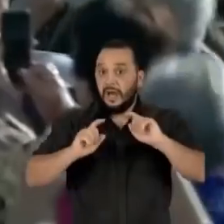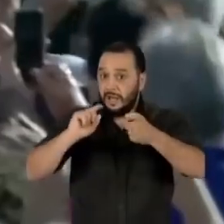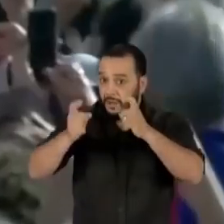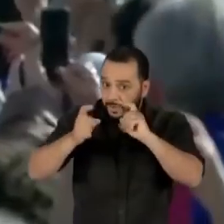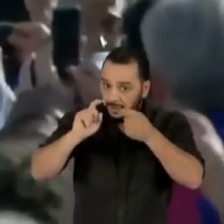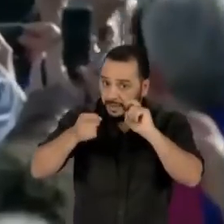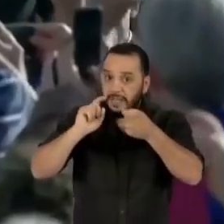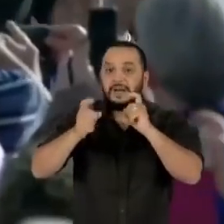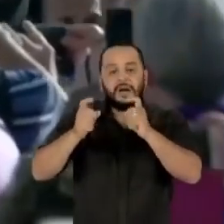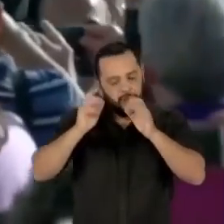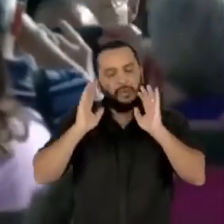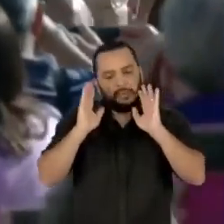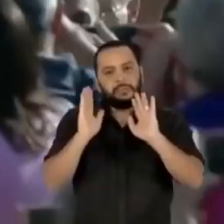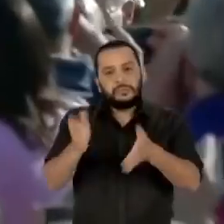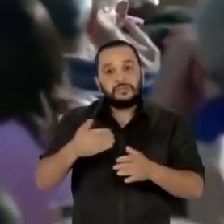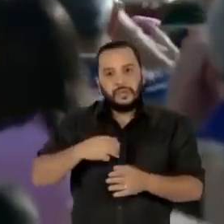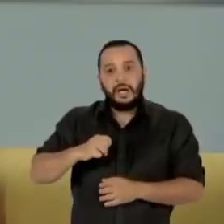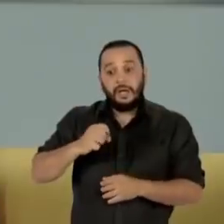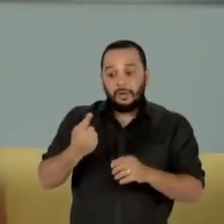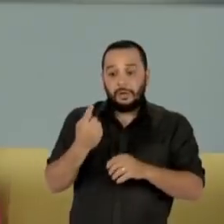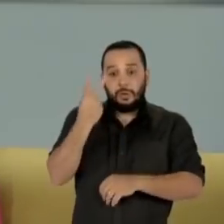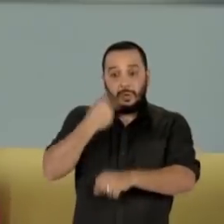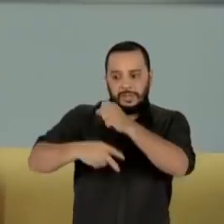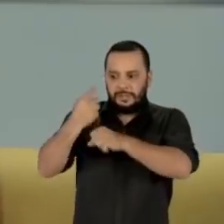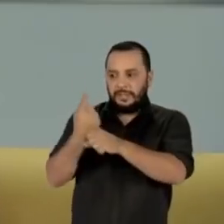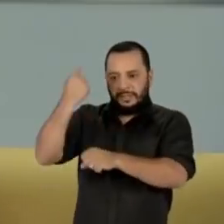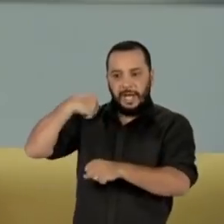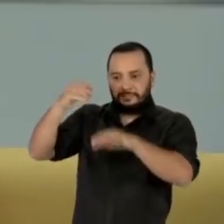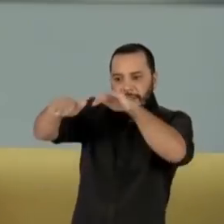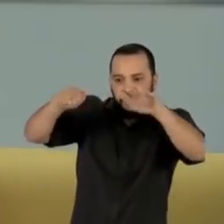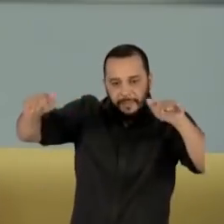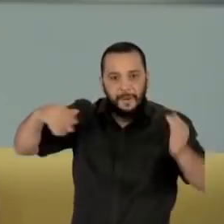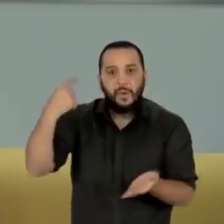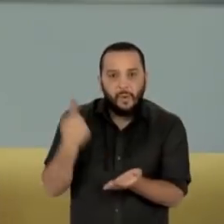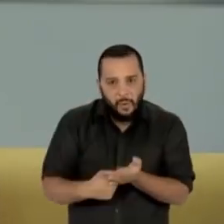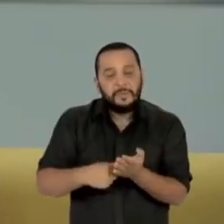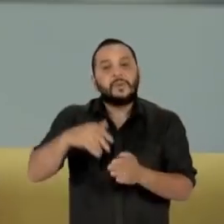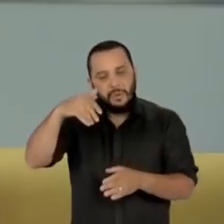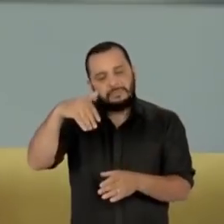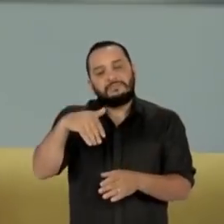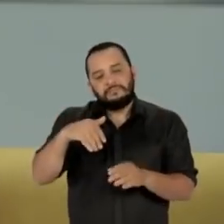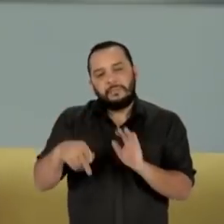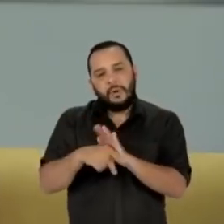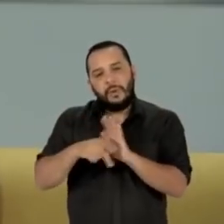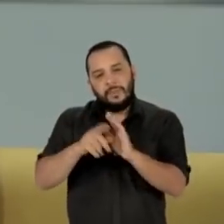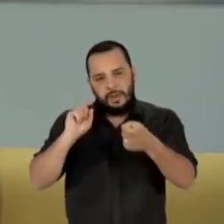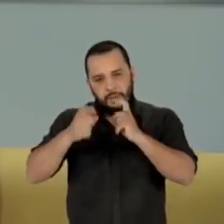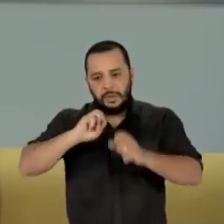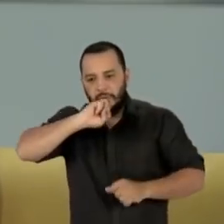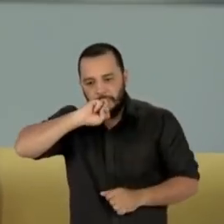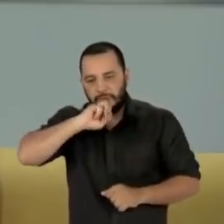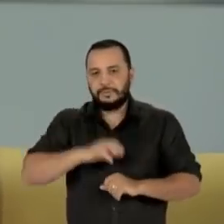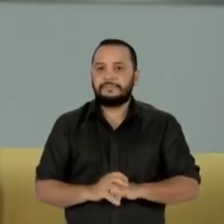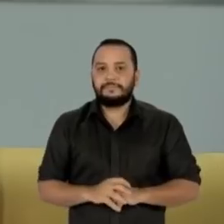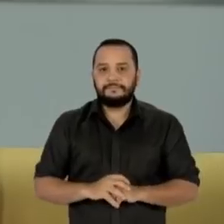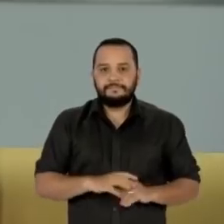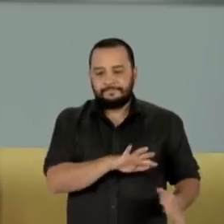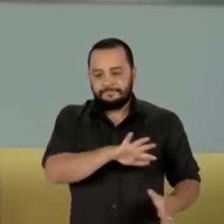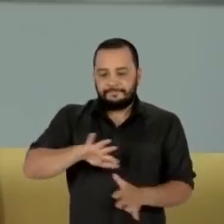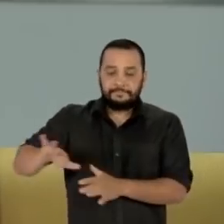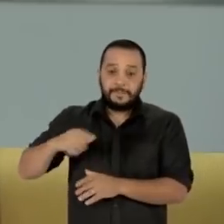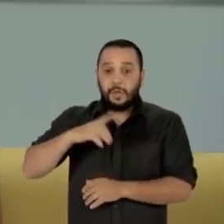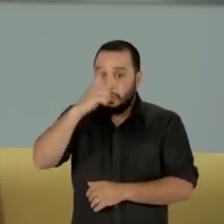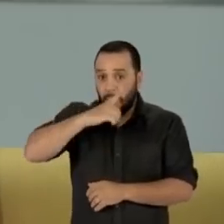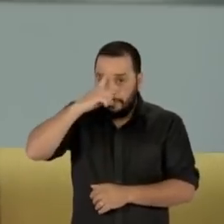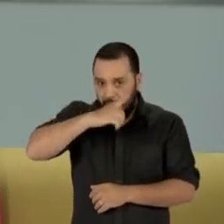é uma preocupação antiga do papa francisco e neste domingo tem eleição em todo o país para o conselho tutelar